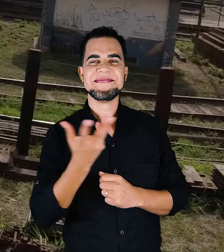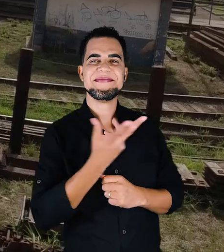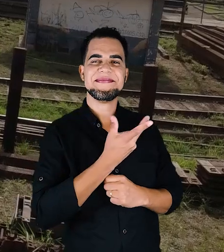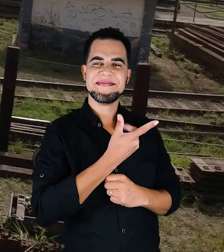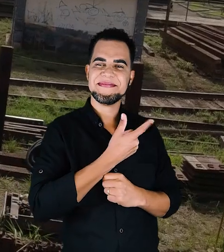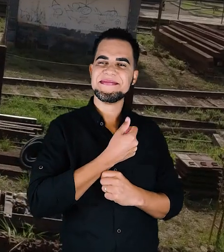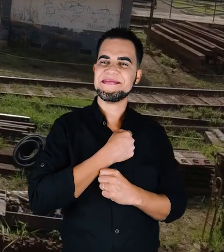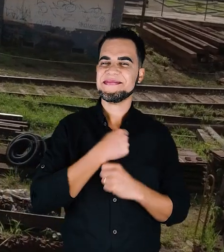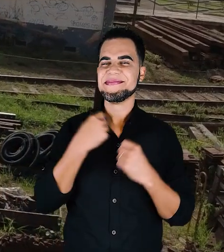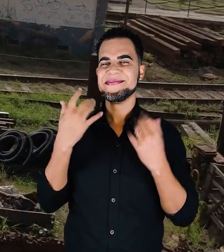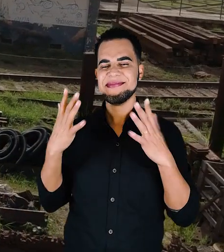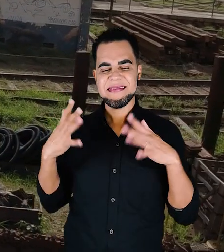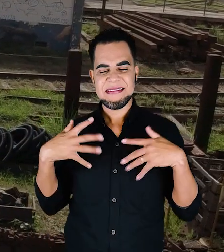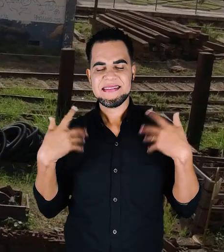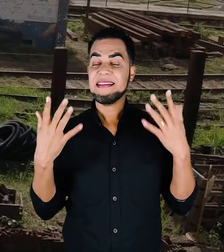salvar.